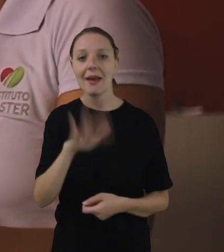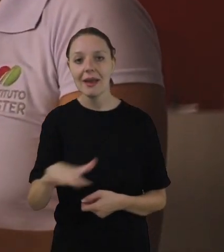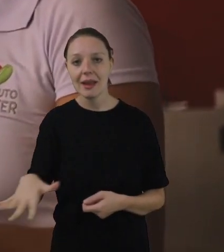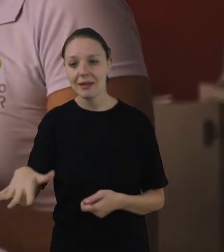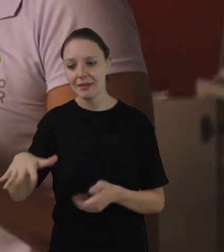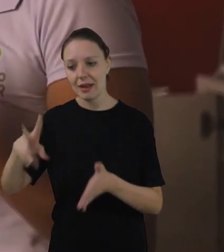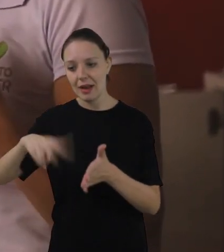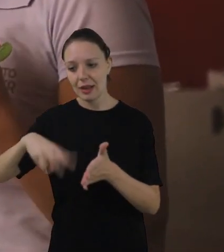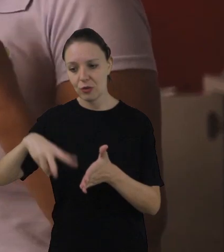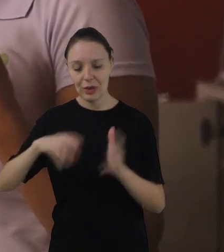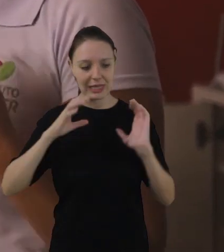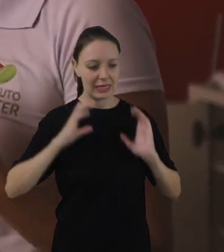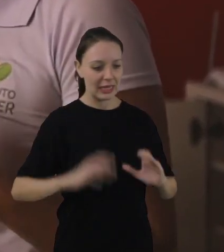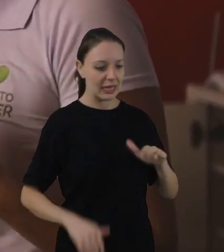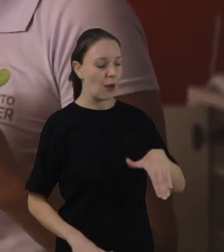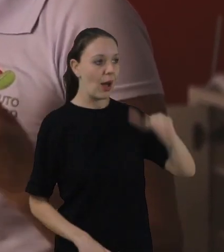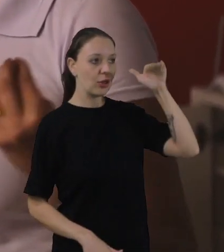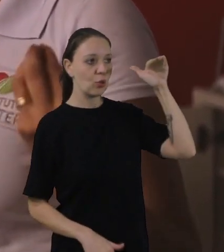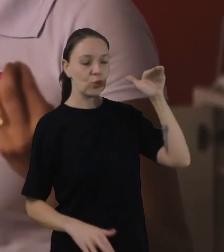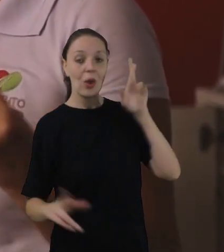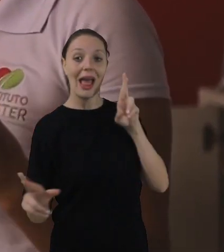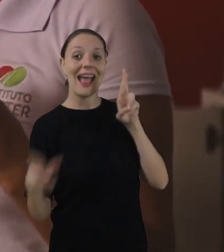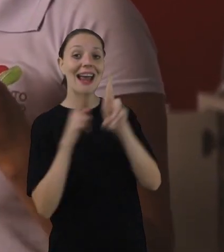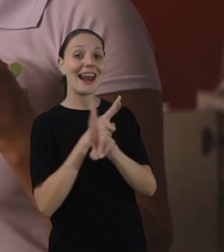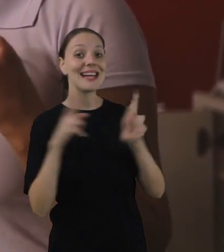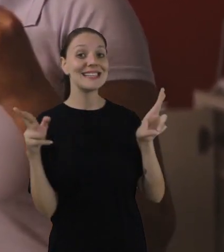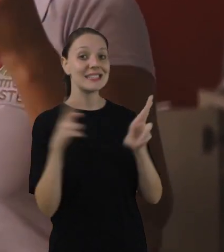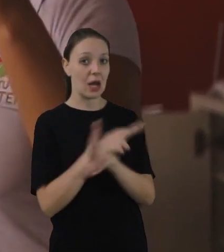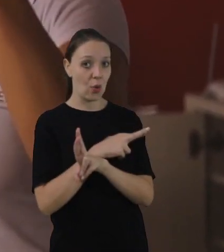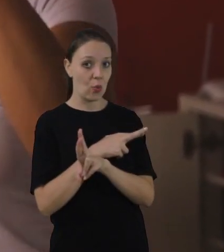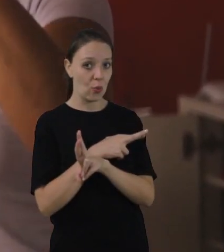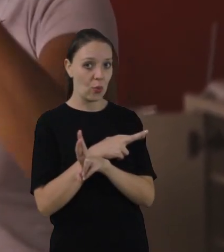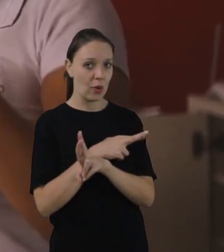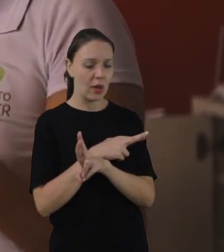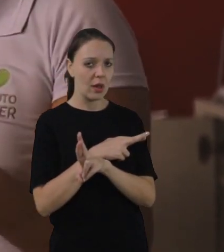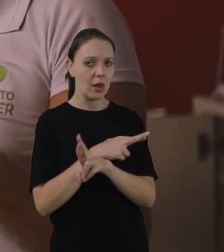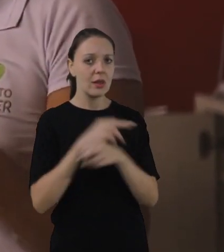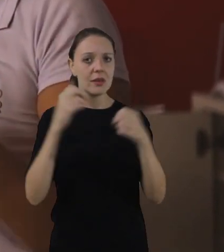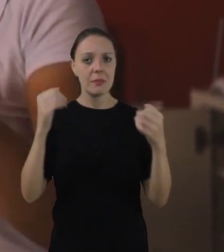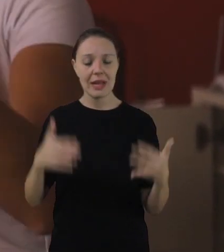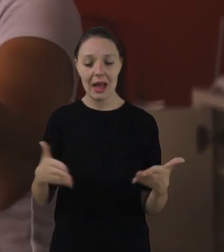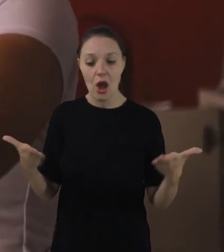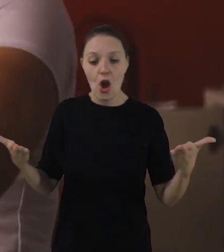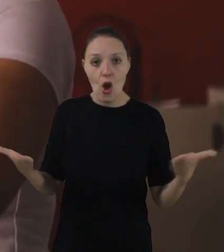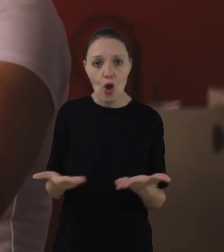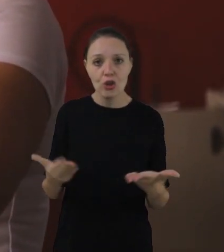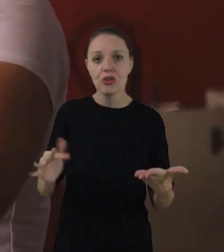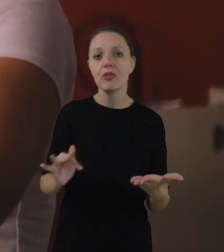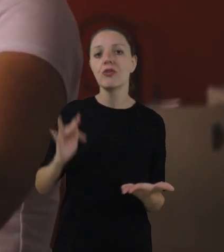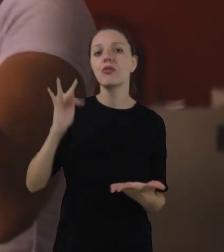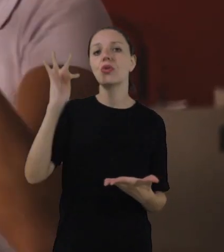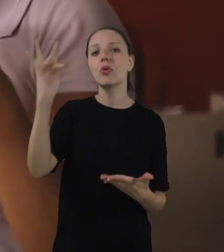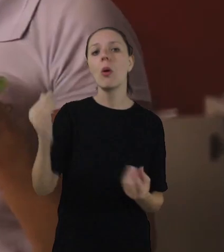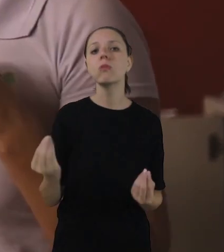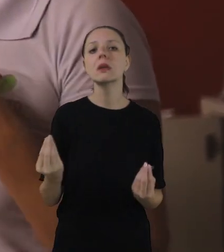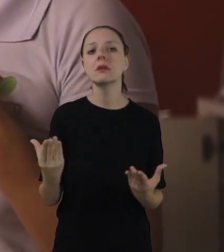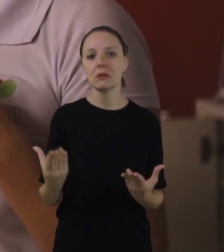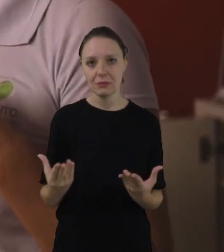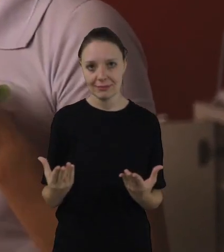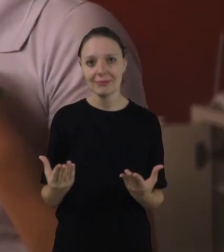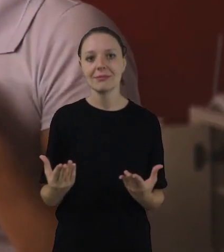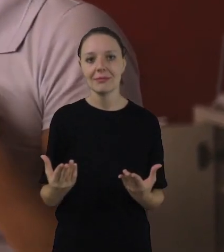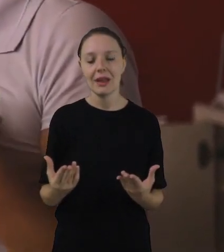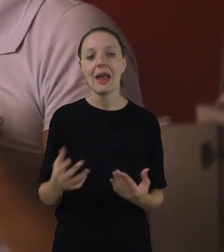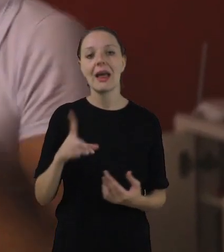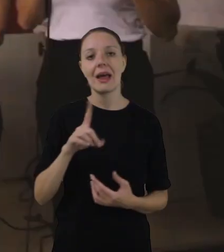grandes cidadãos, foi justamente no sentido de falar do presente para o futuro. E a Dani